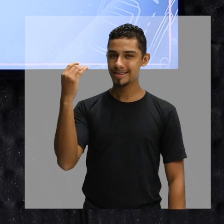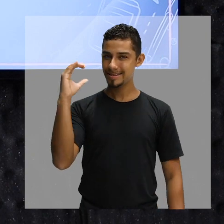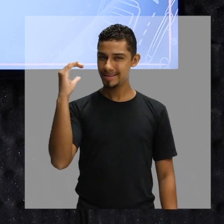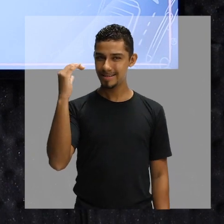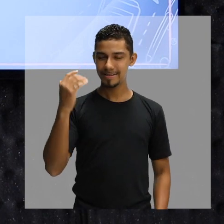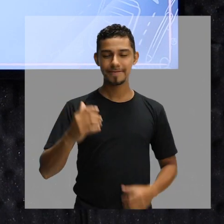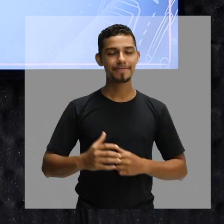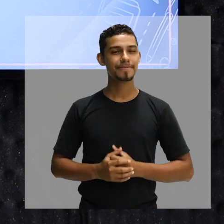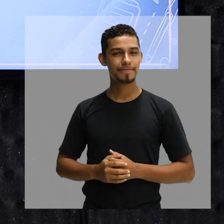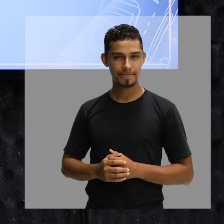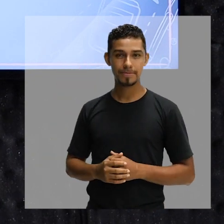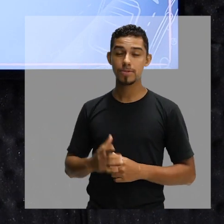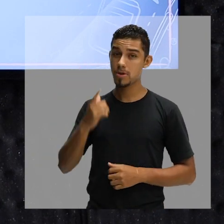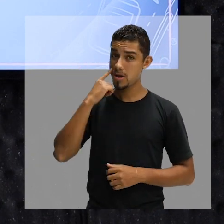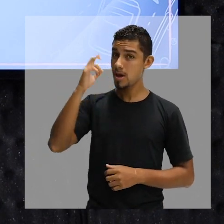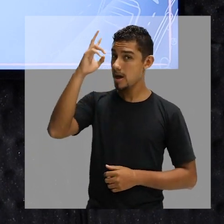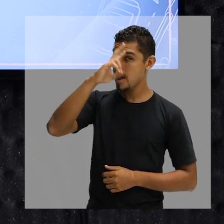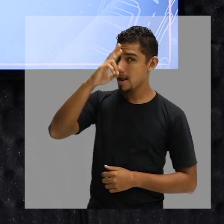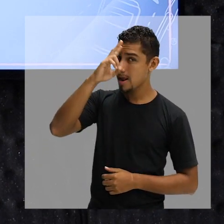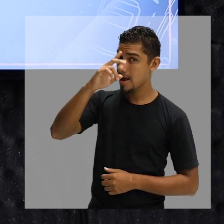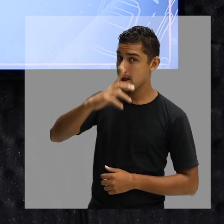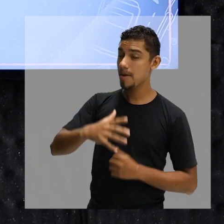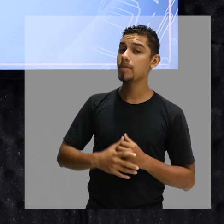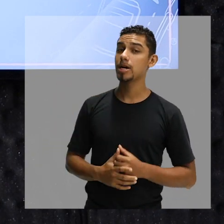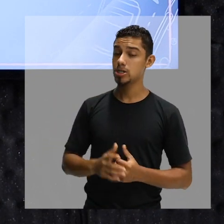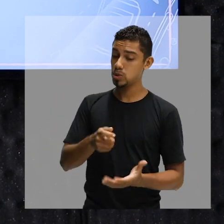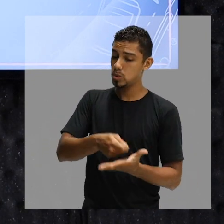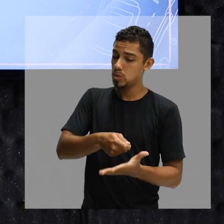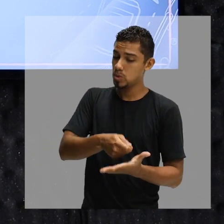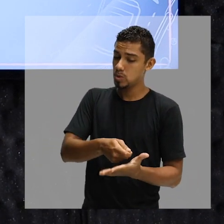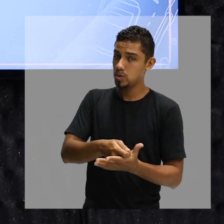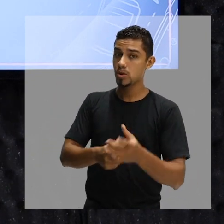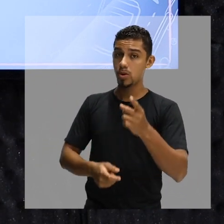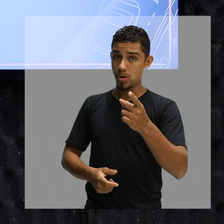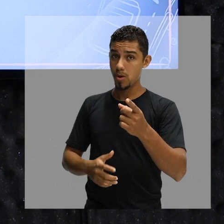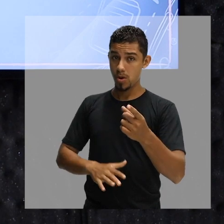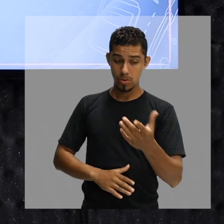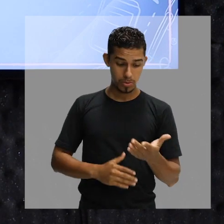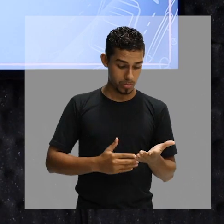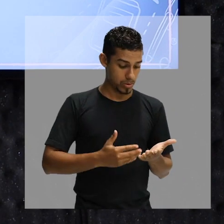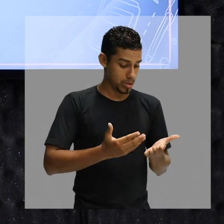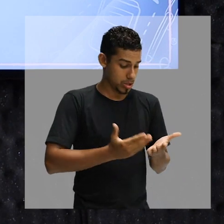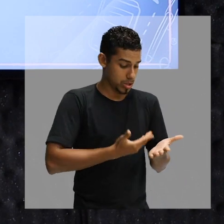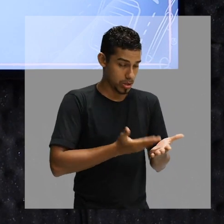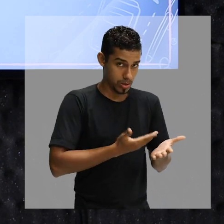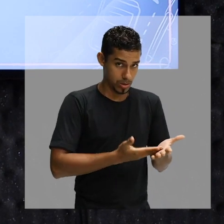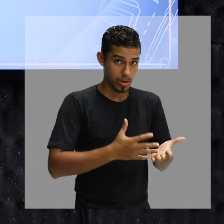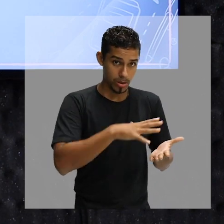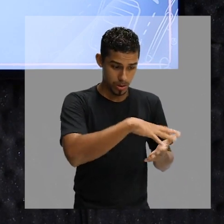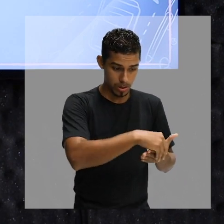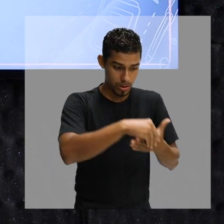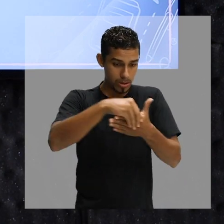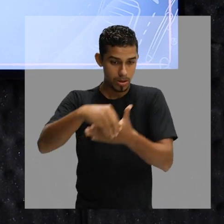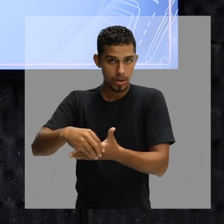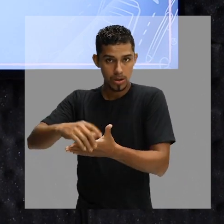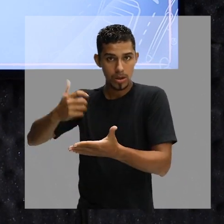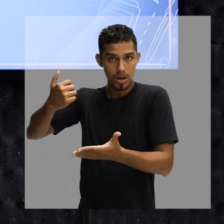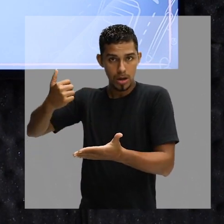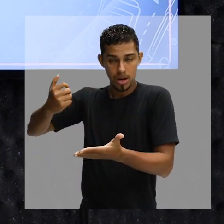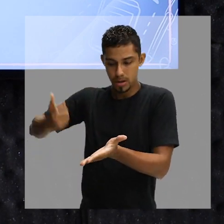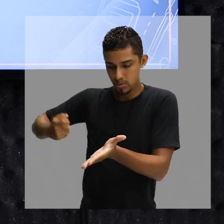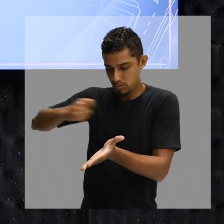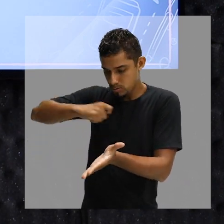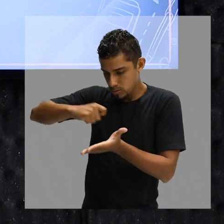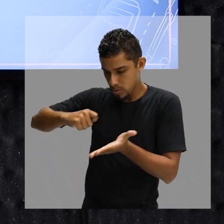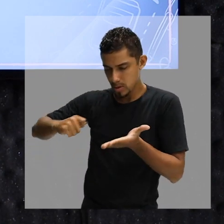lembrar mais uma vez, professor puxando a orelha aí antes de começar a aula. Pega teu material, pega tua canetinha, pega teu caderno,